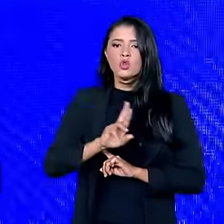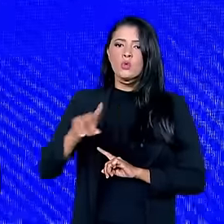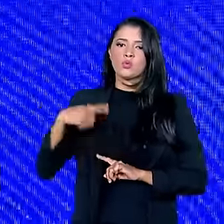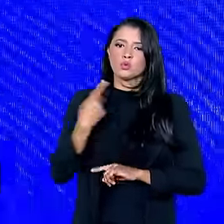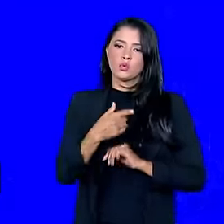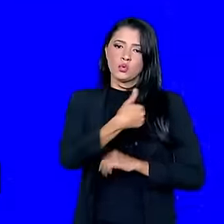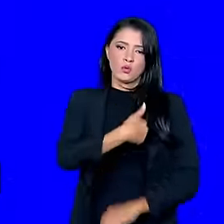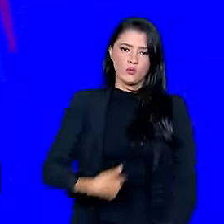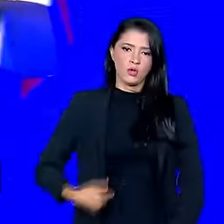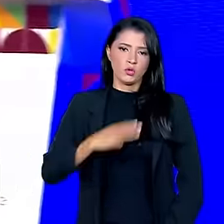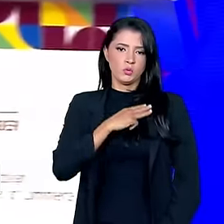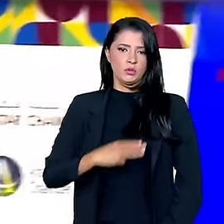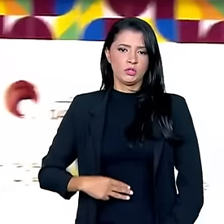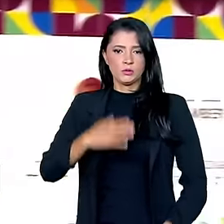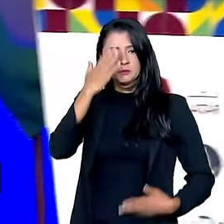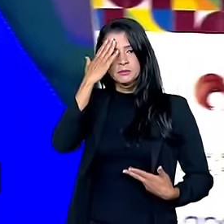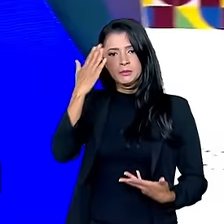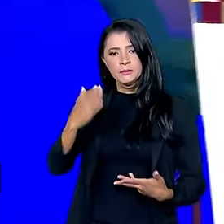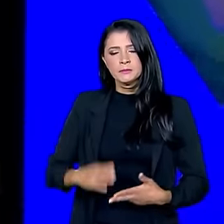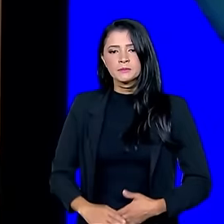Muito obrigado.